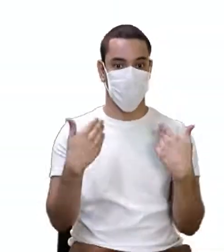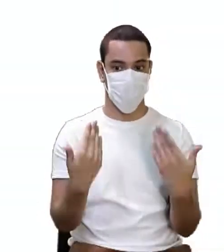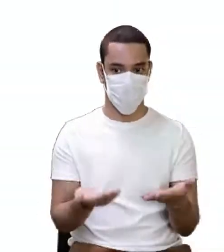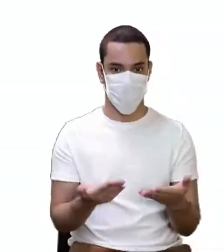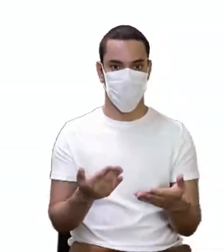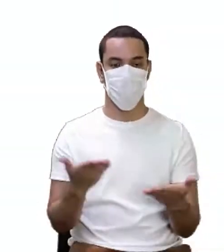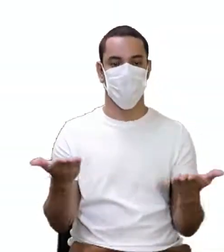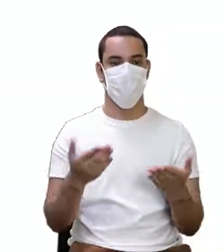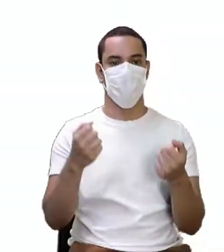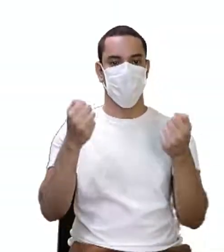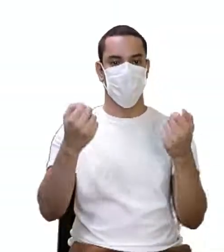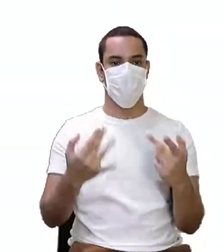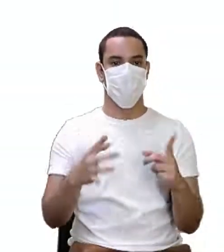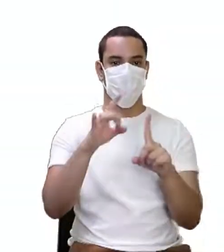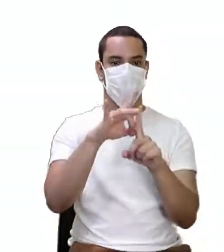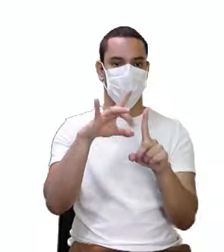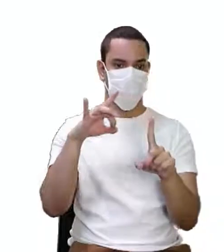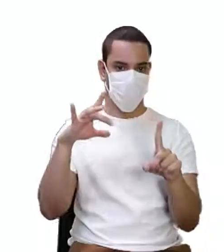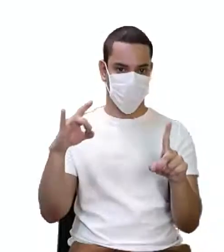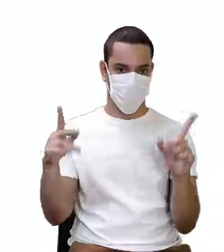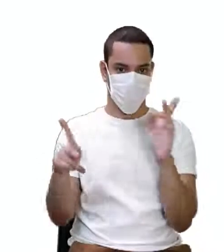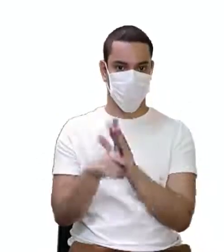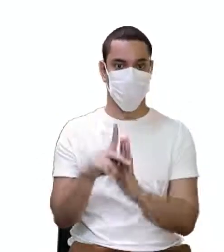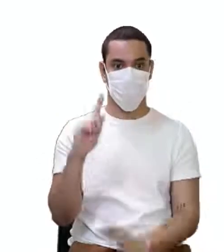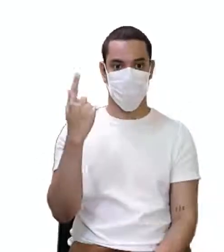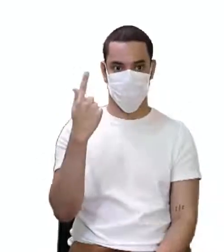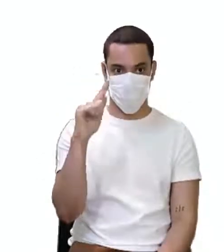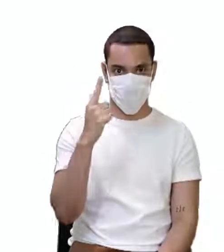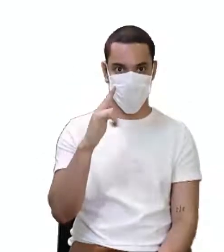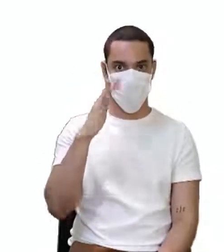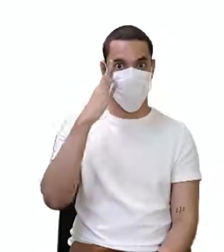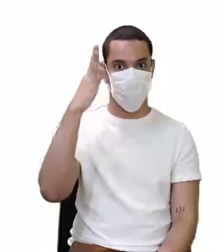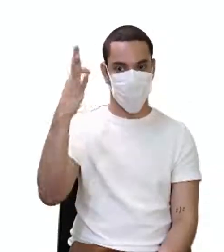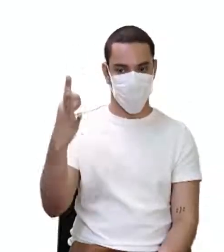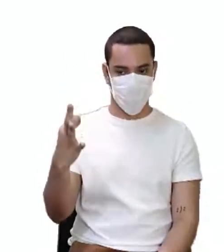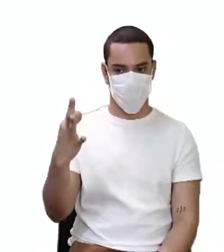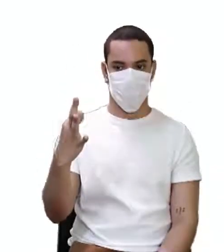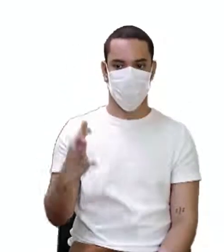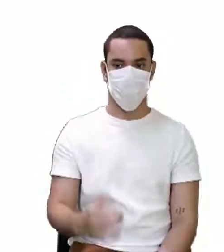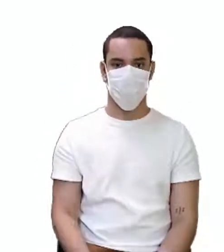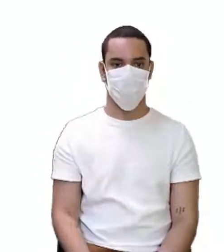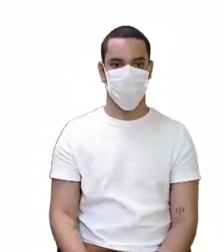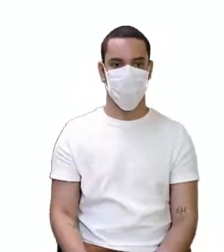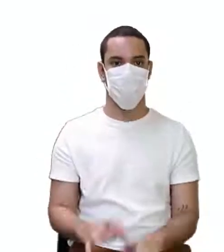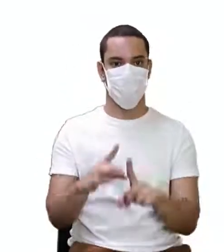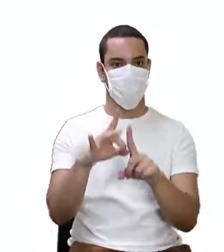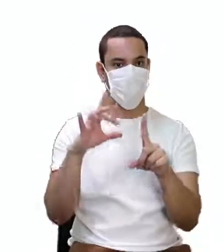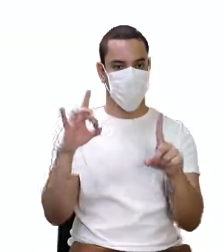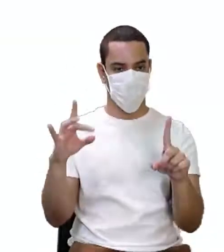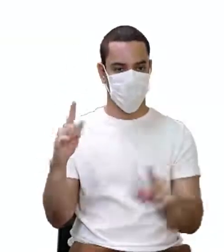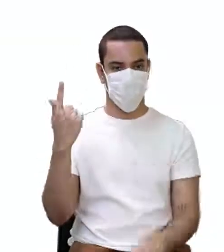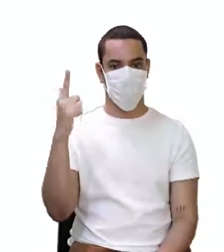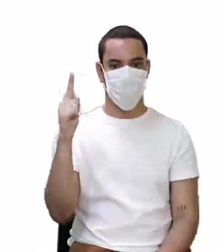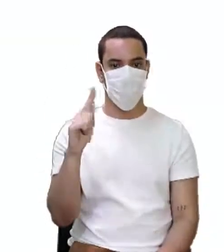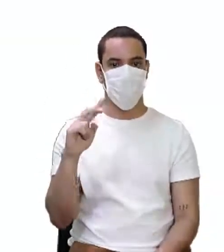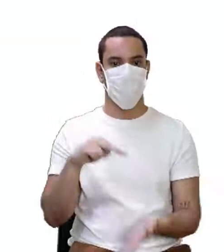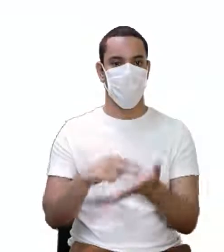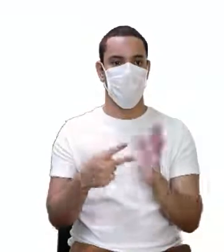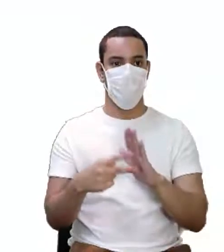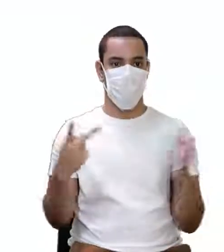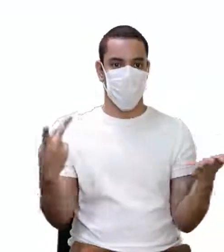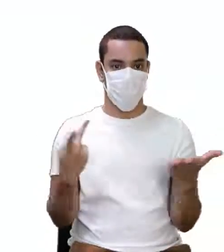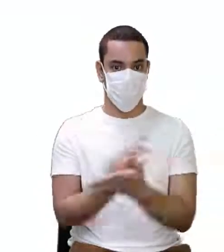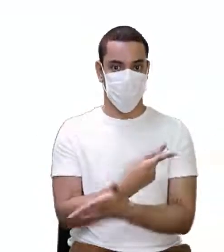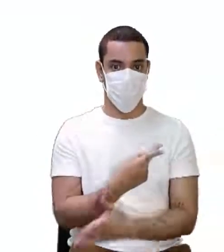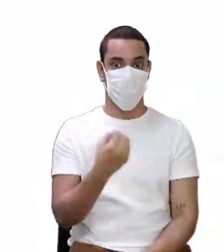falar sobre isolamento geográfico. Presta atenção. O isolamento geográfico, que é esse fator extrínseco,